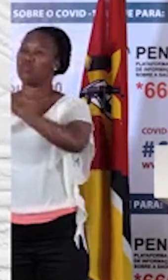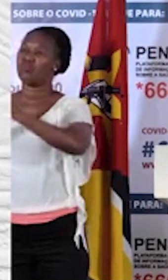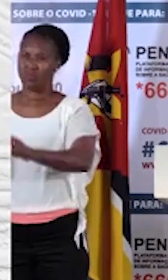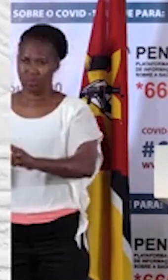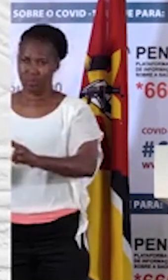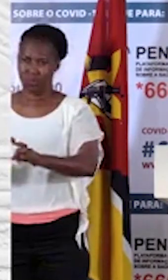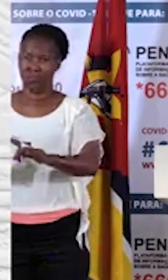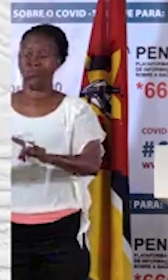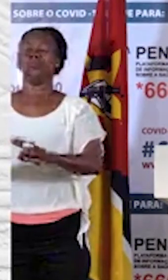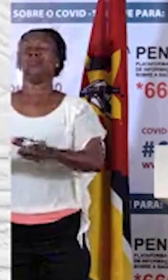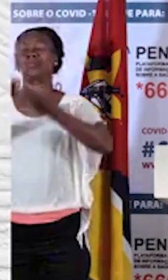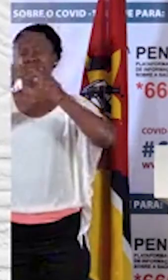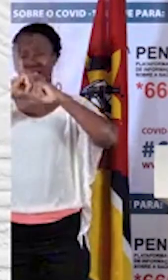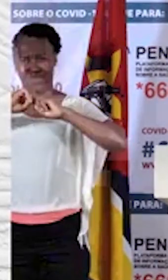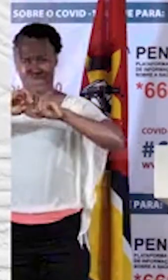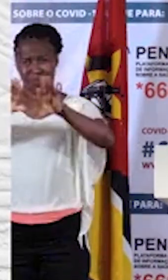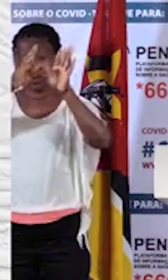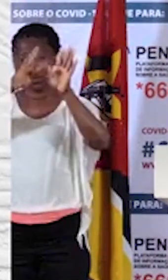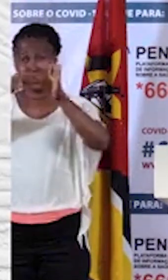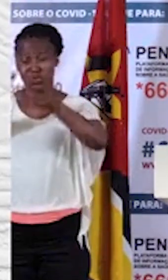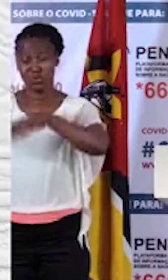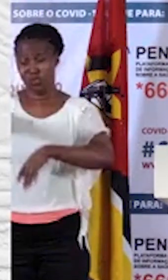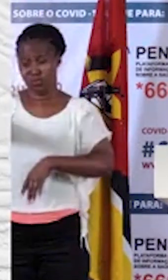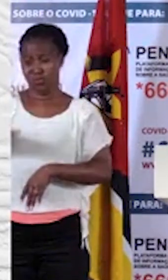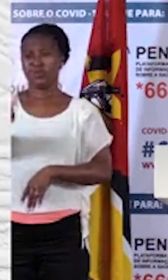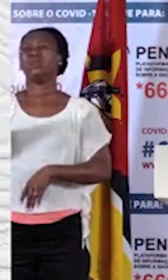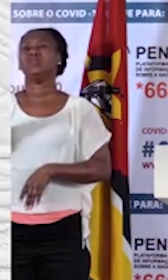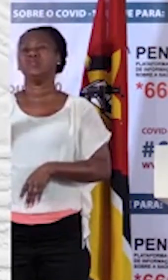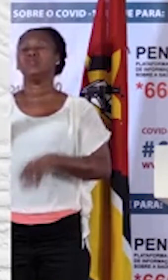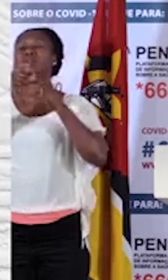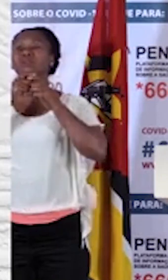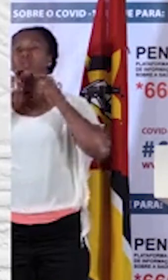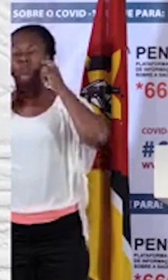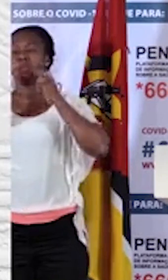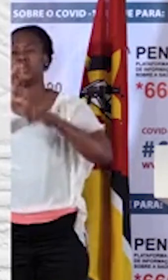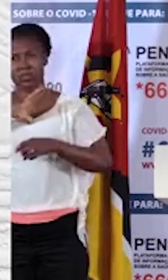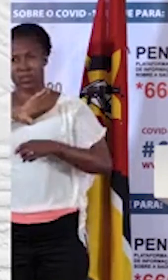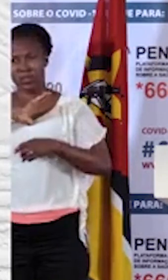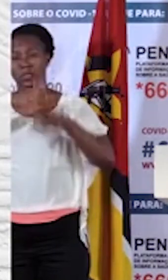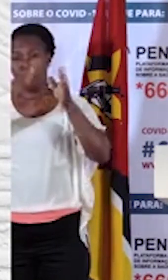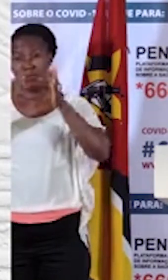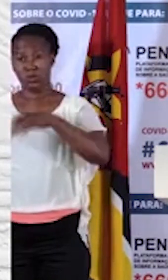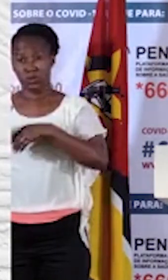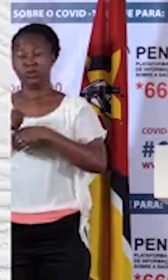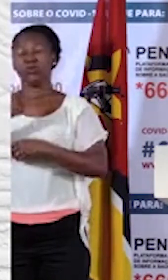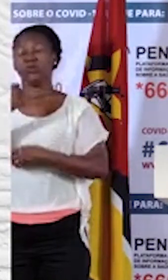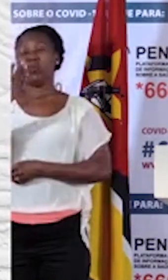Informação sobre os recuperados, temos a informar ainda que o nosso país continua a contar com